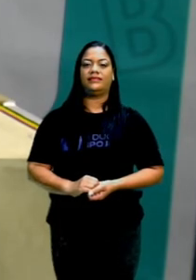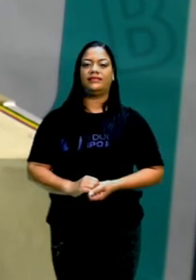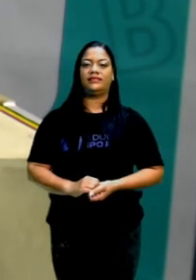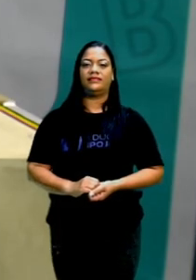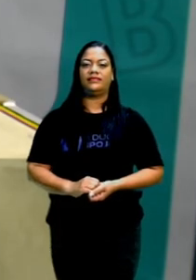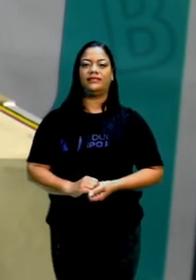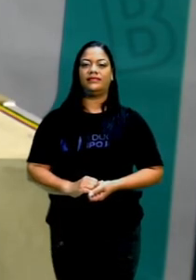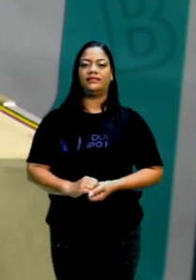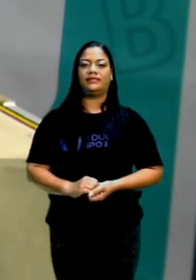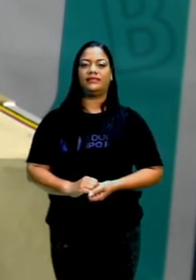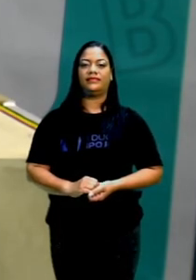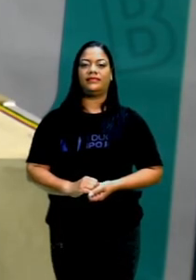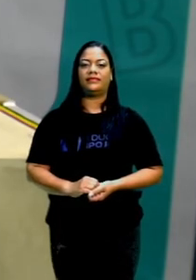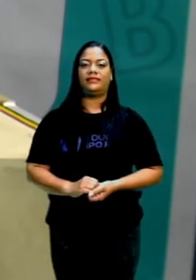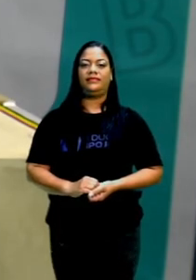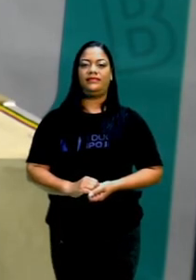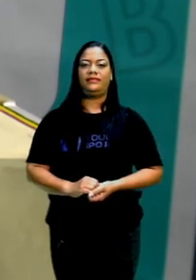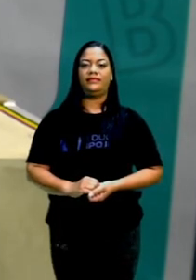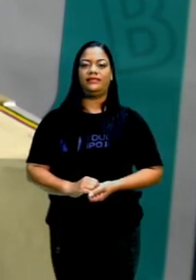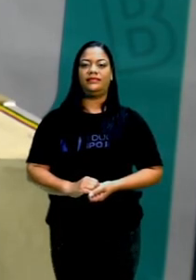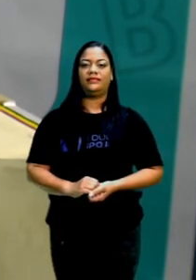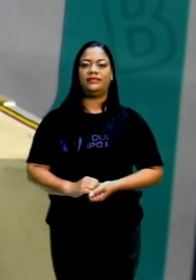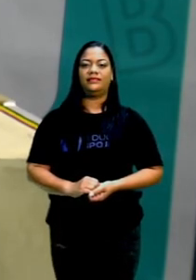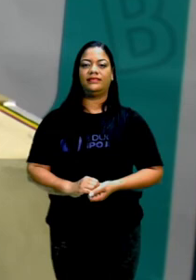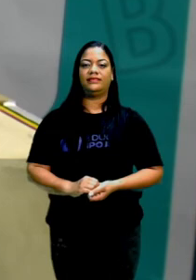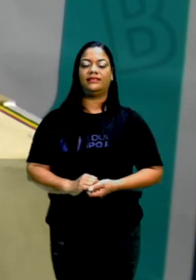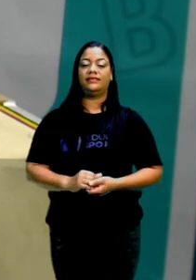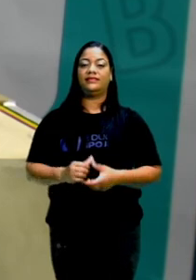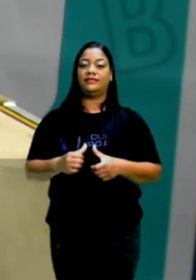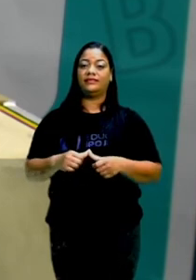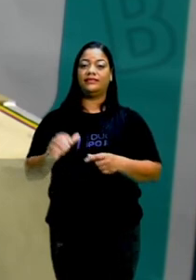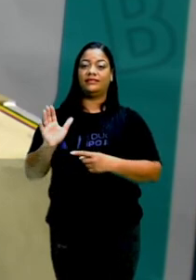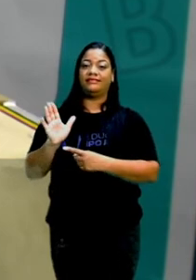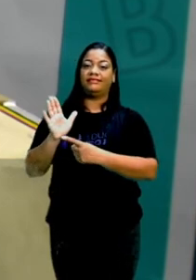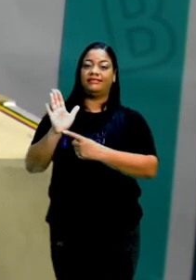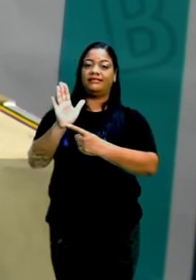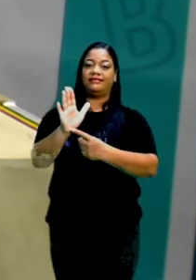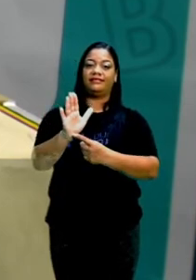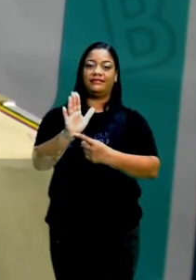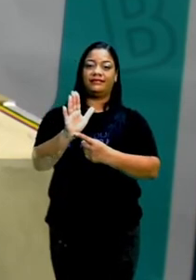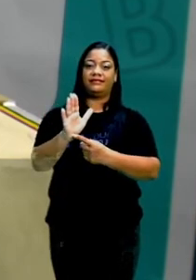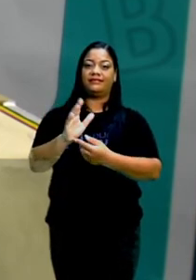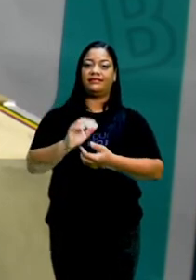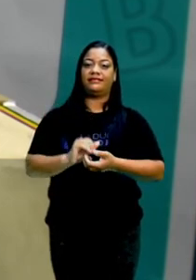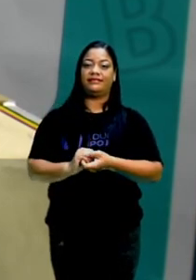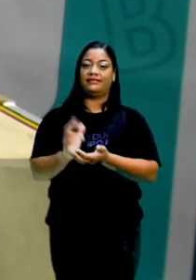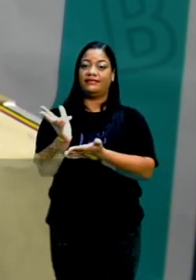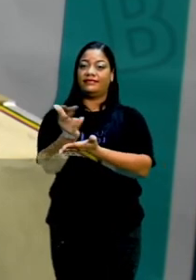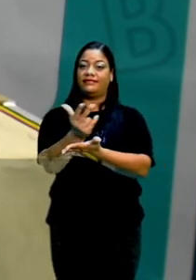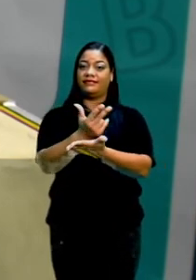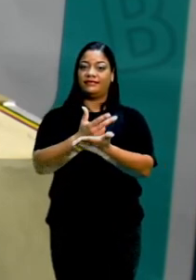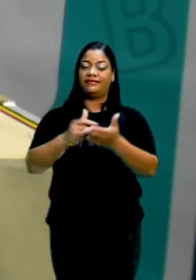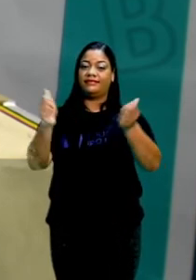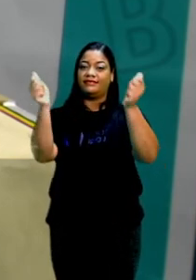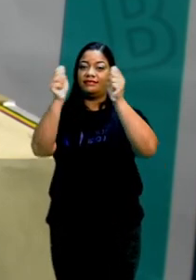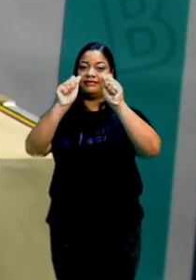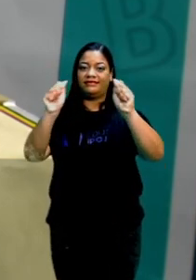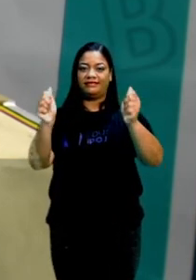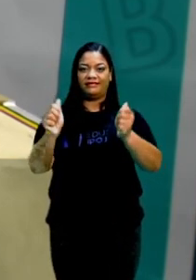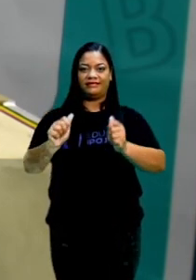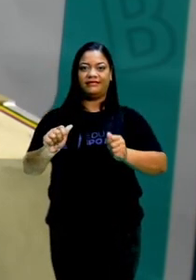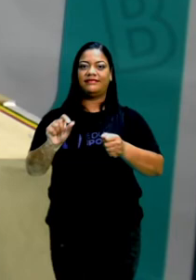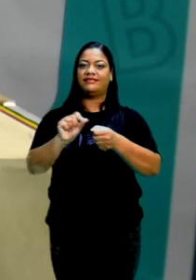Olha. E aqui está a nossa arte. Construímos